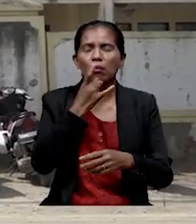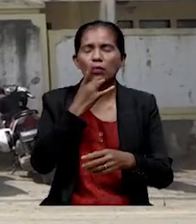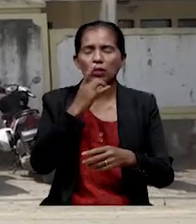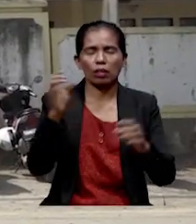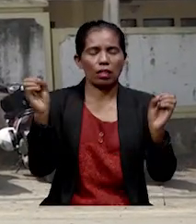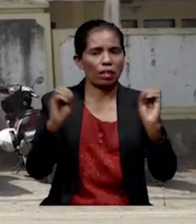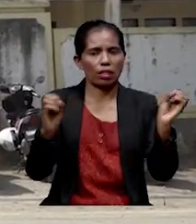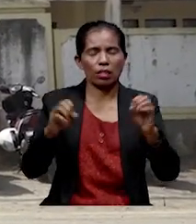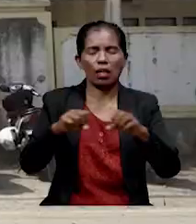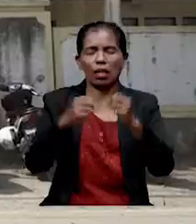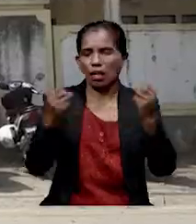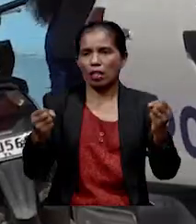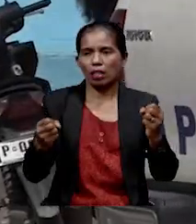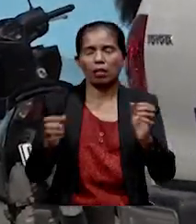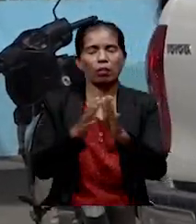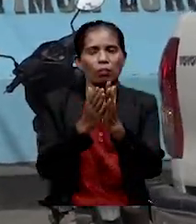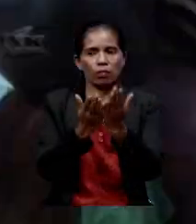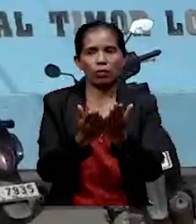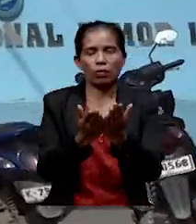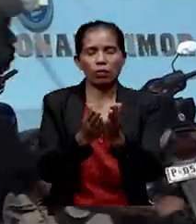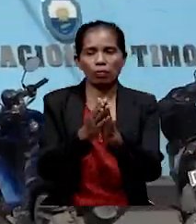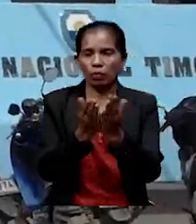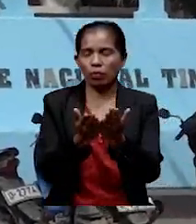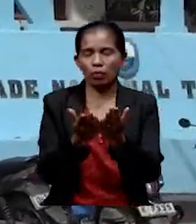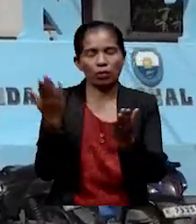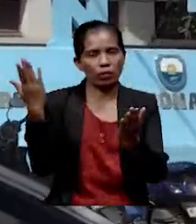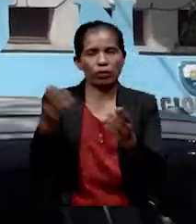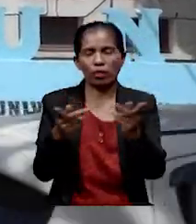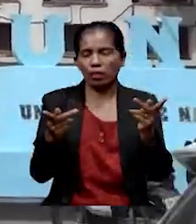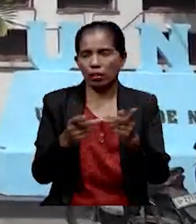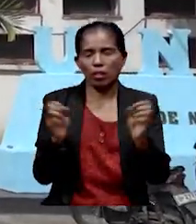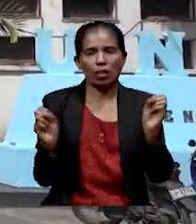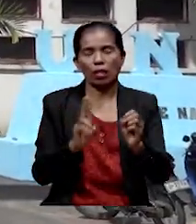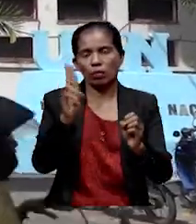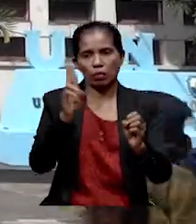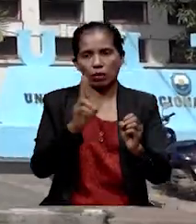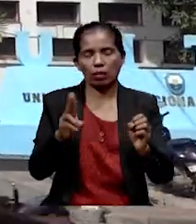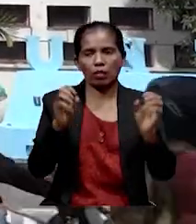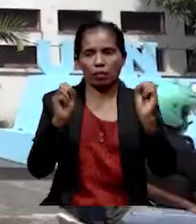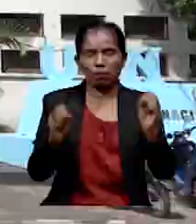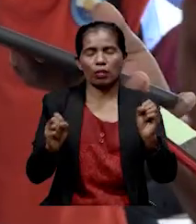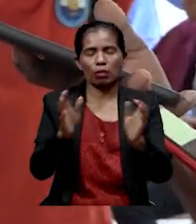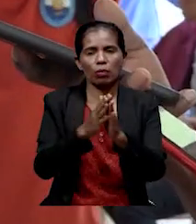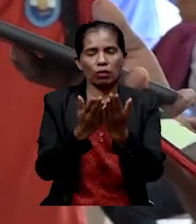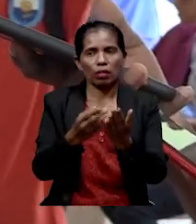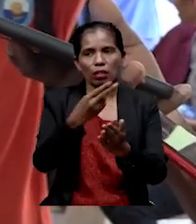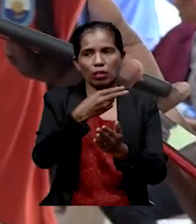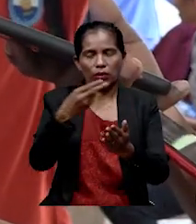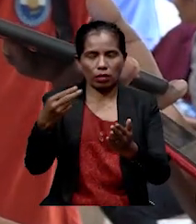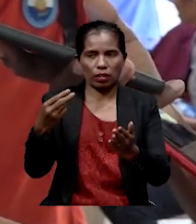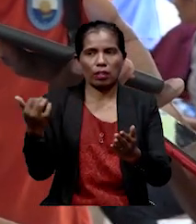ia. Depois biblioteca livro sira quase la atualizar o tonas. Kata livro sira ne mesa Indonesia ne tempo de. Sira